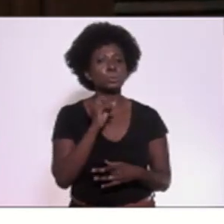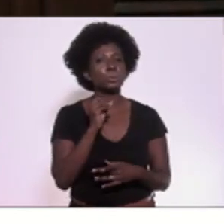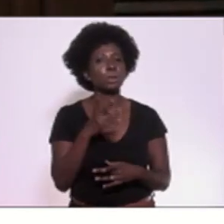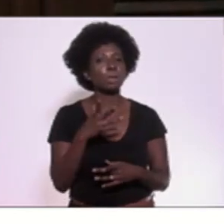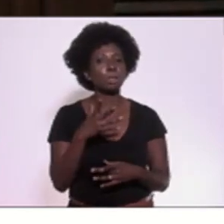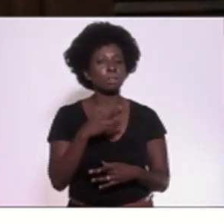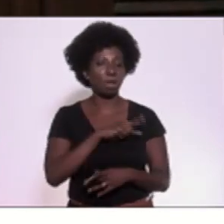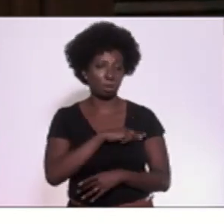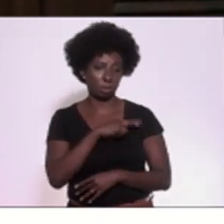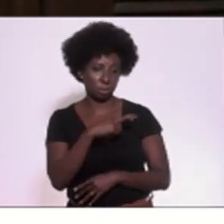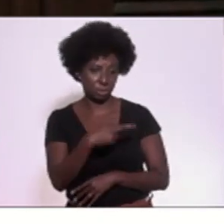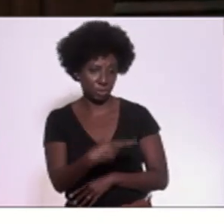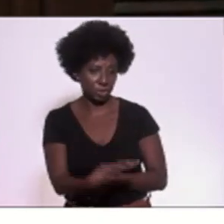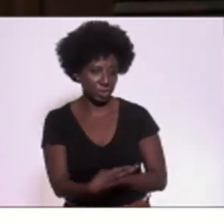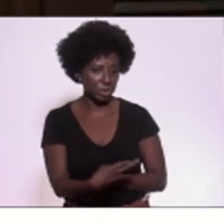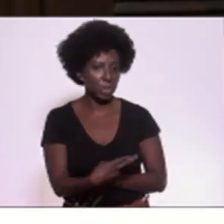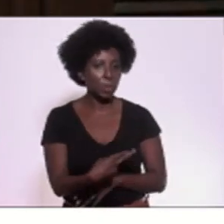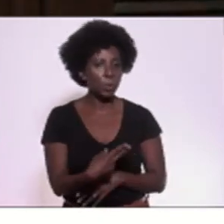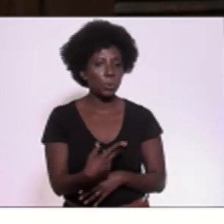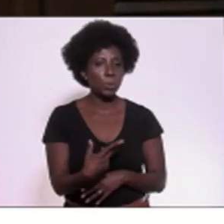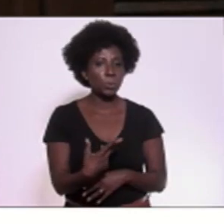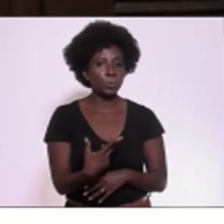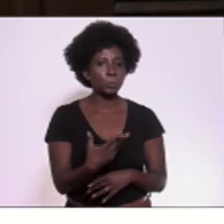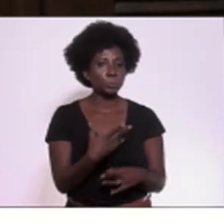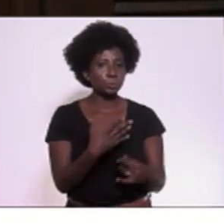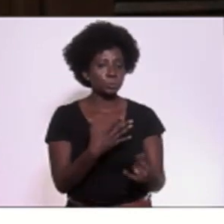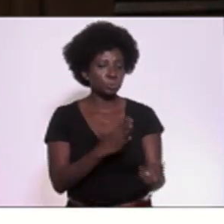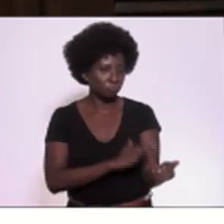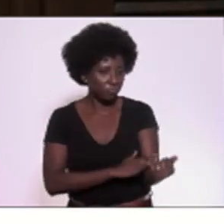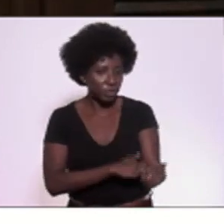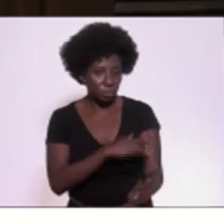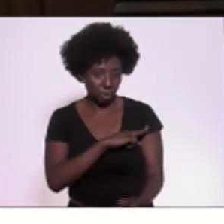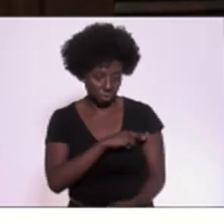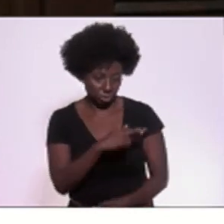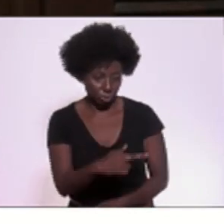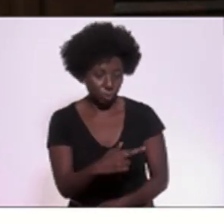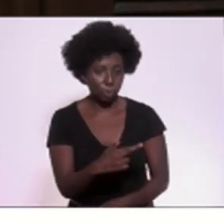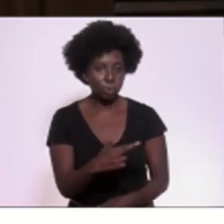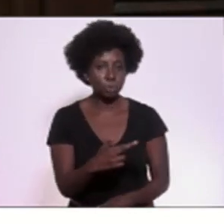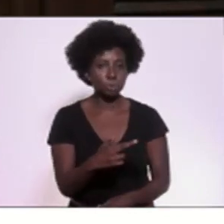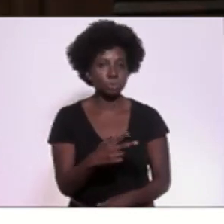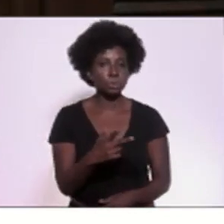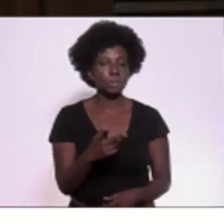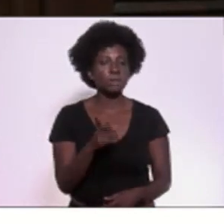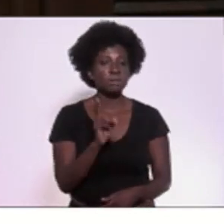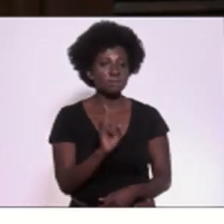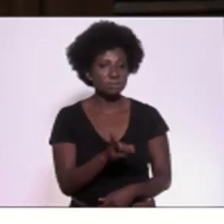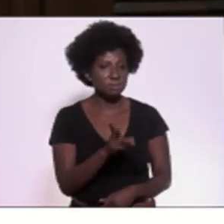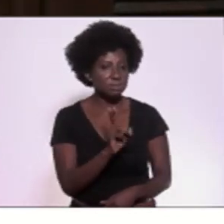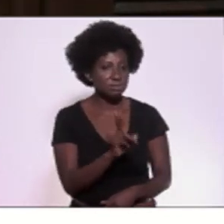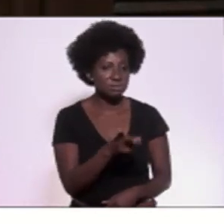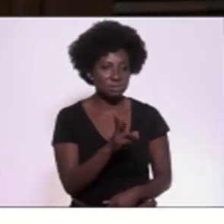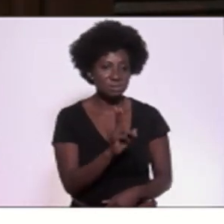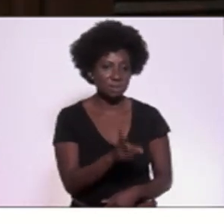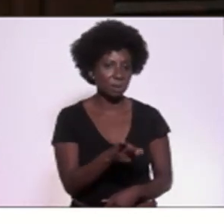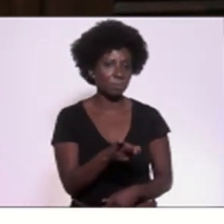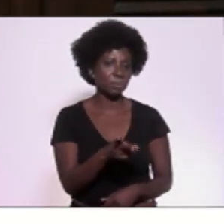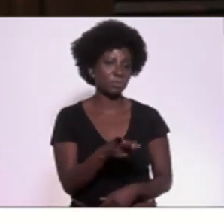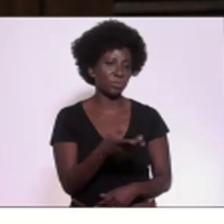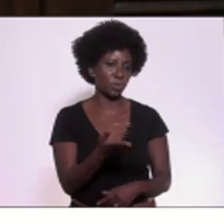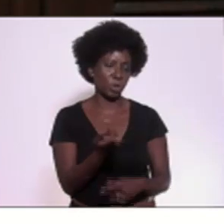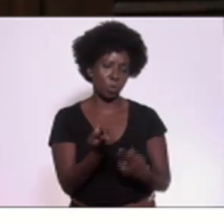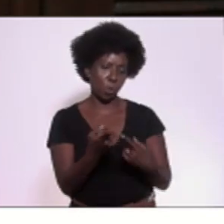religioso, do que nunca foi uma receita positiva da relação do Estado com a